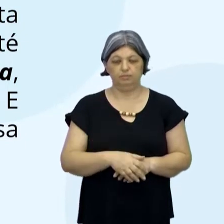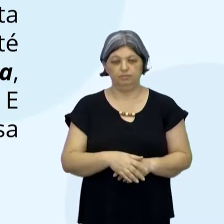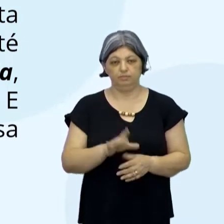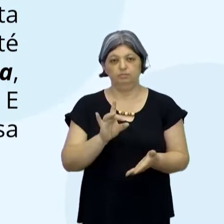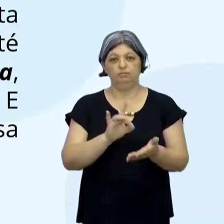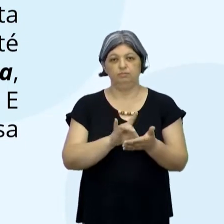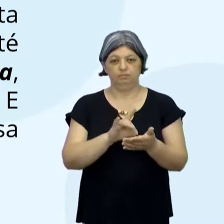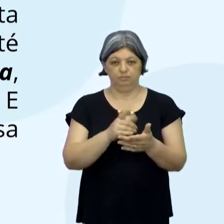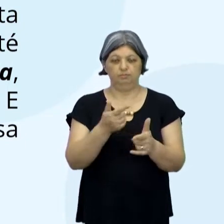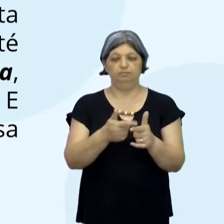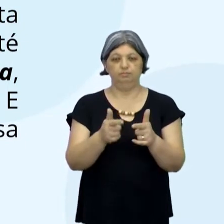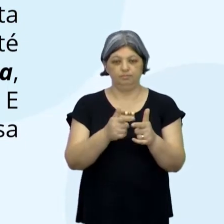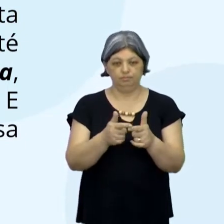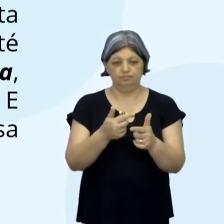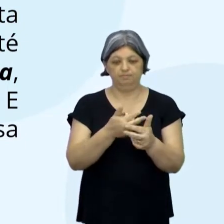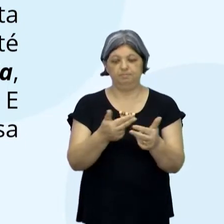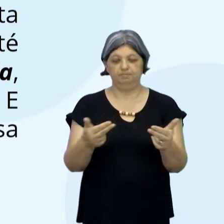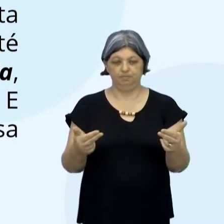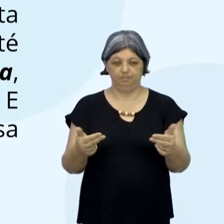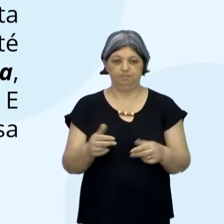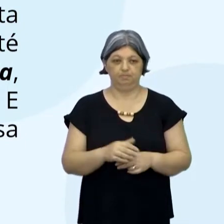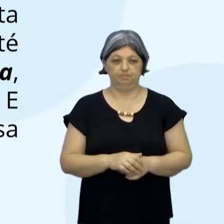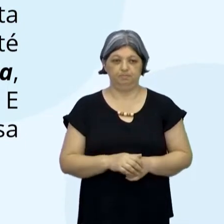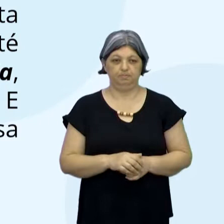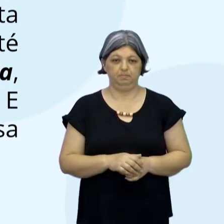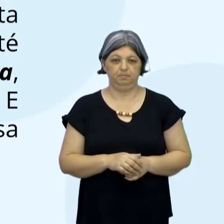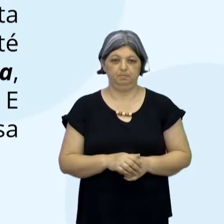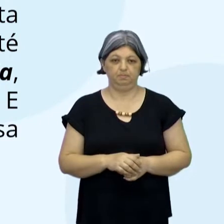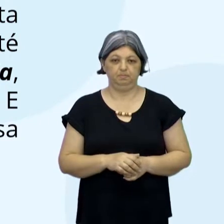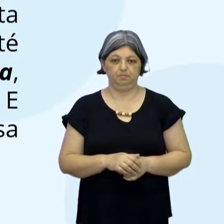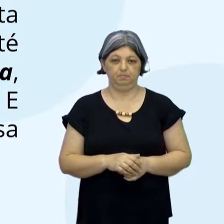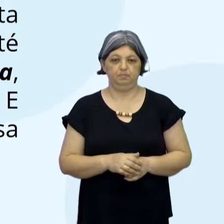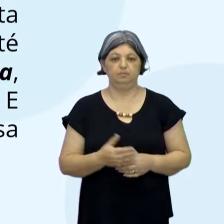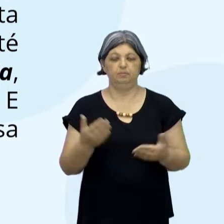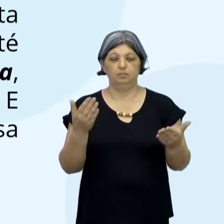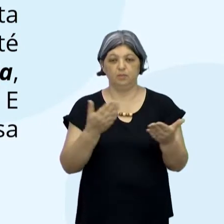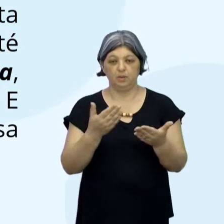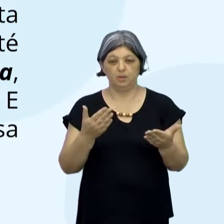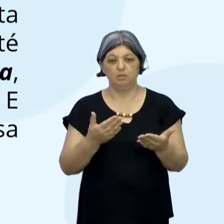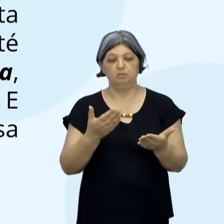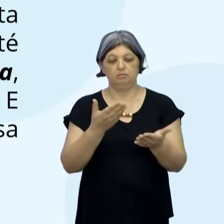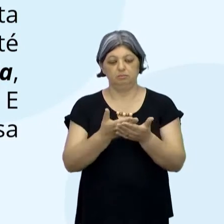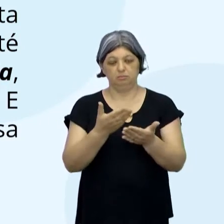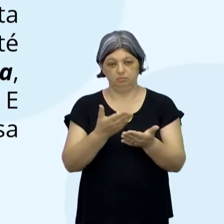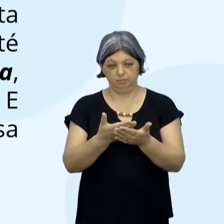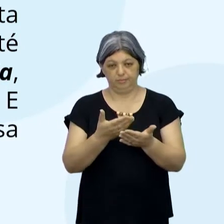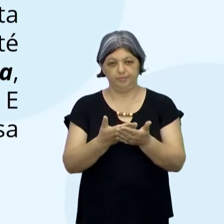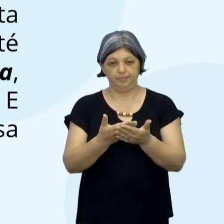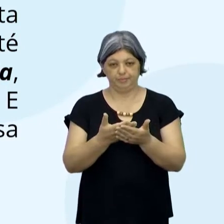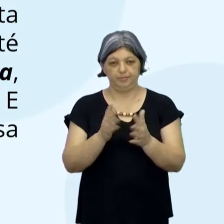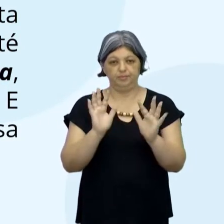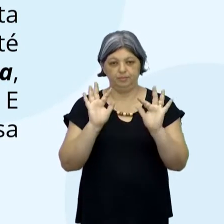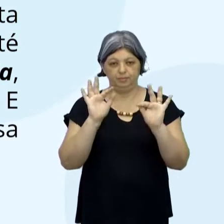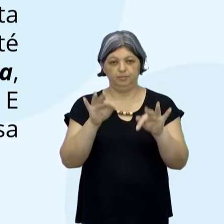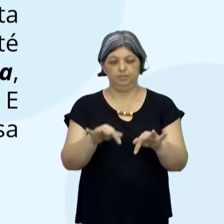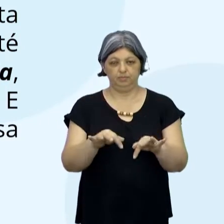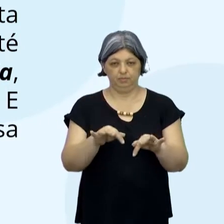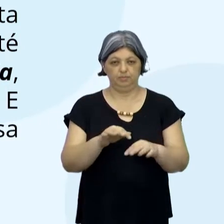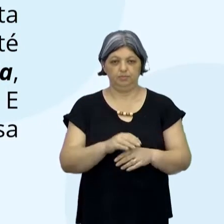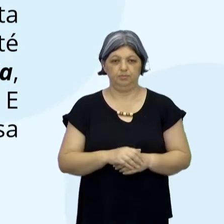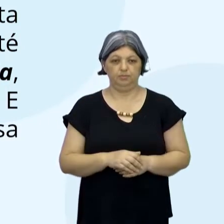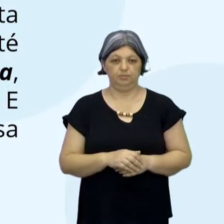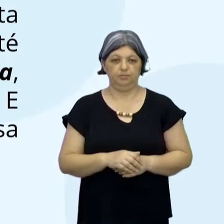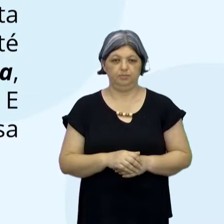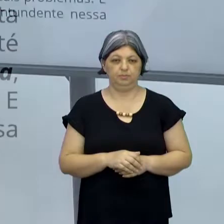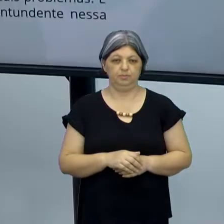reais problemas disso tudo, né? E é então o que a gente vai ver aí nessa questão